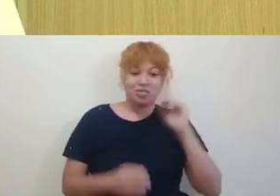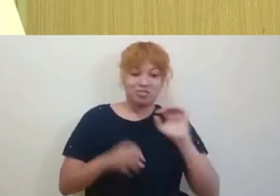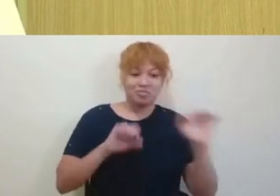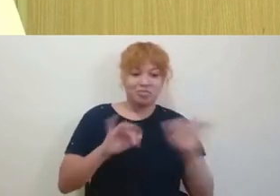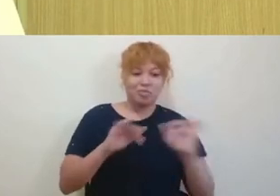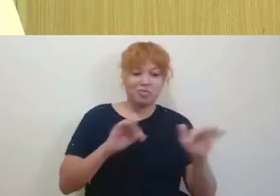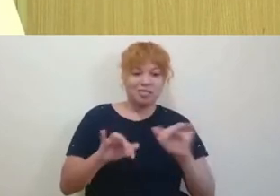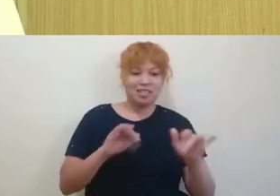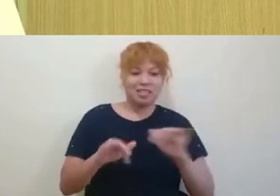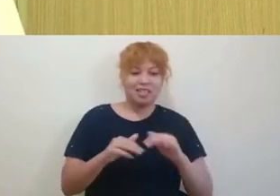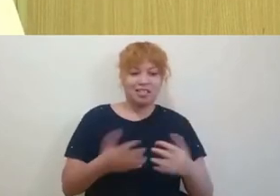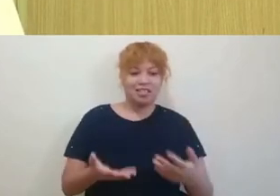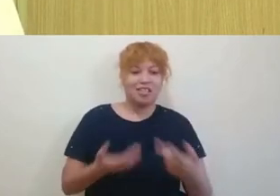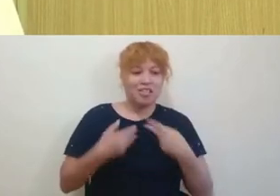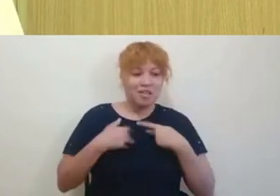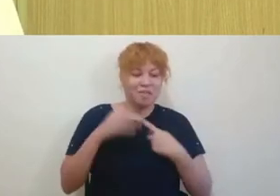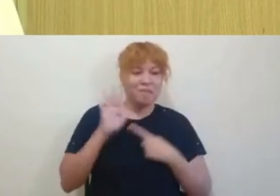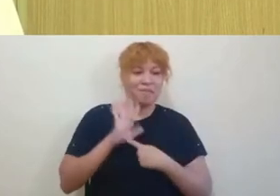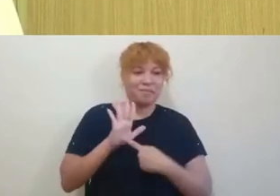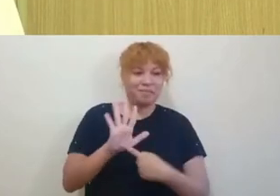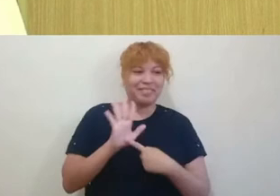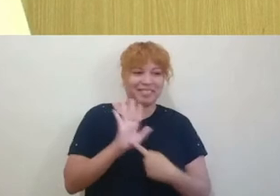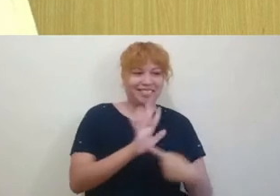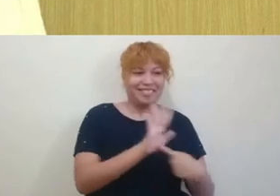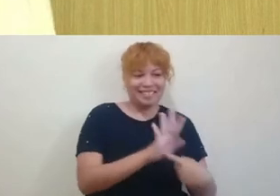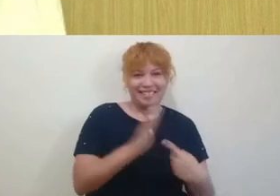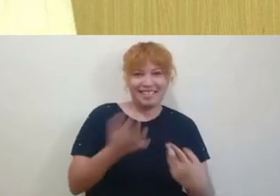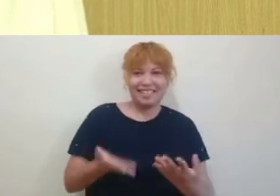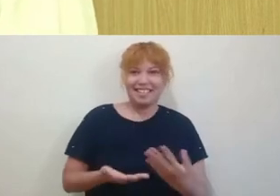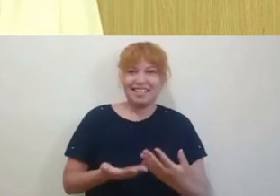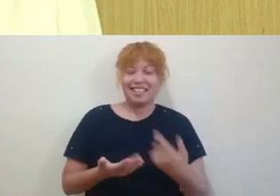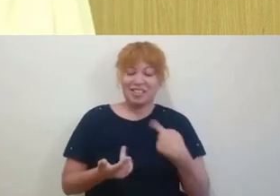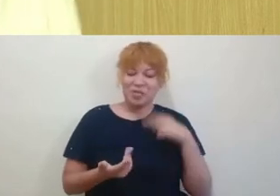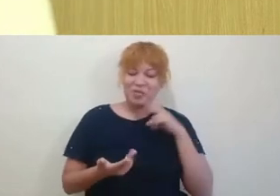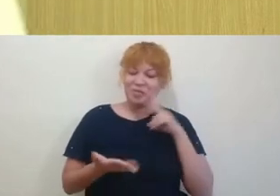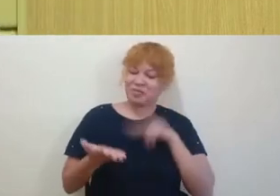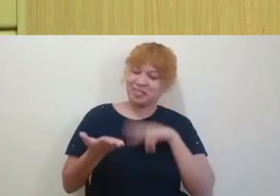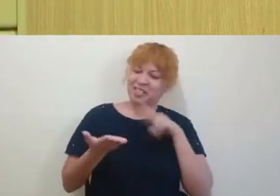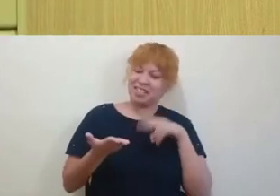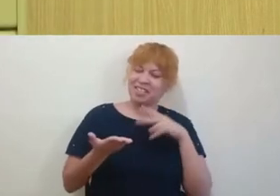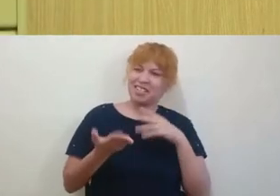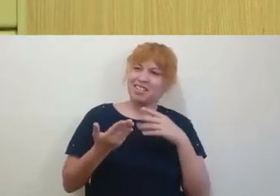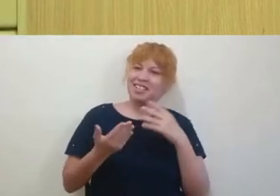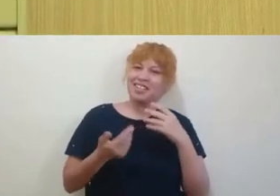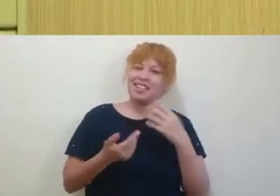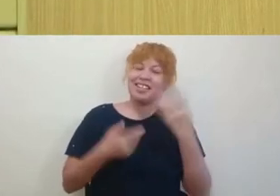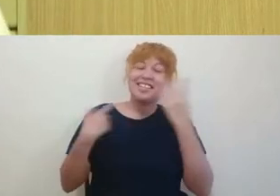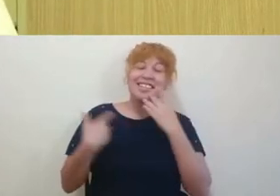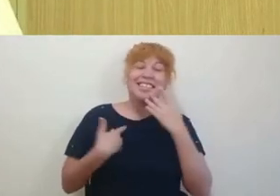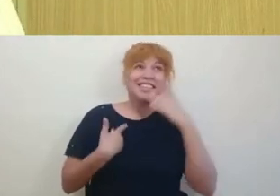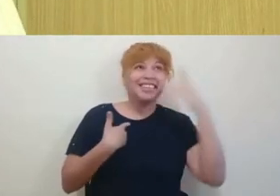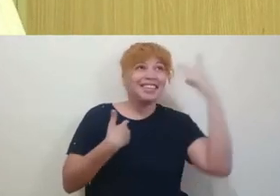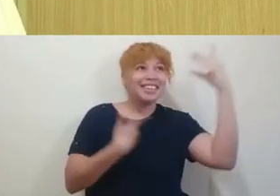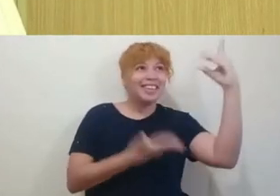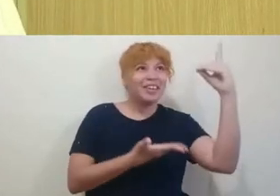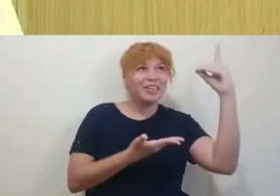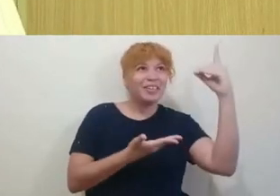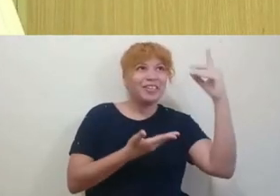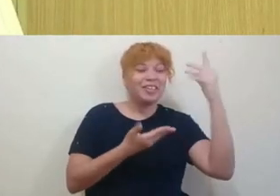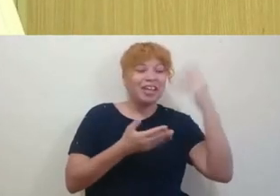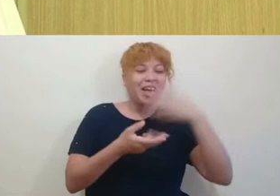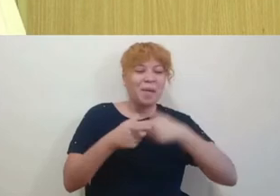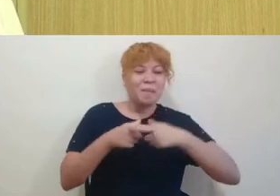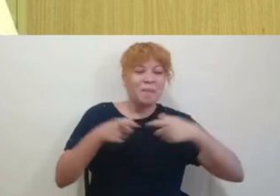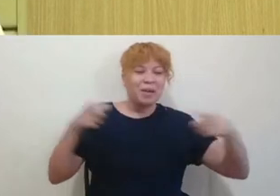que vocês representam, de fato, o melhor que a gente tem da nossa sociedade. Eu vou tentar dividir a minha fala